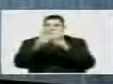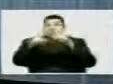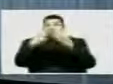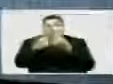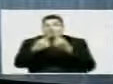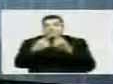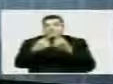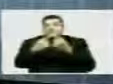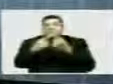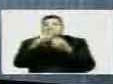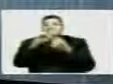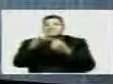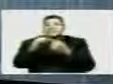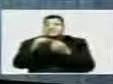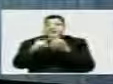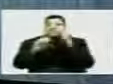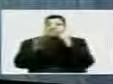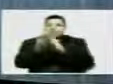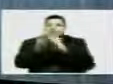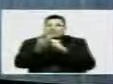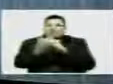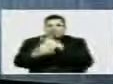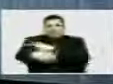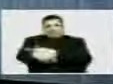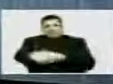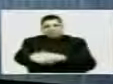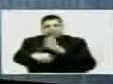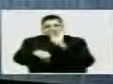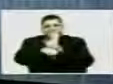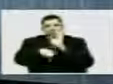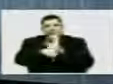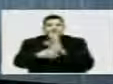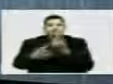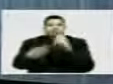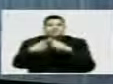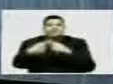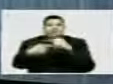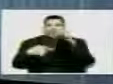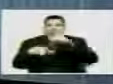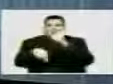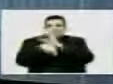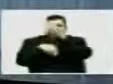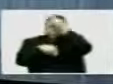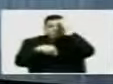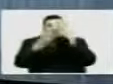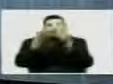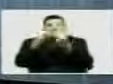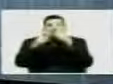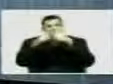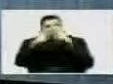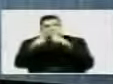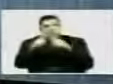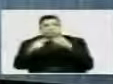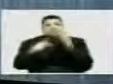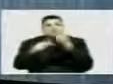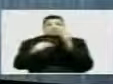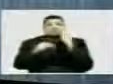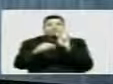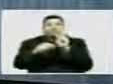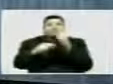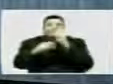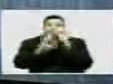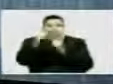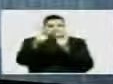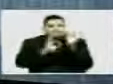mas secundária, diante da gravidade da situação do Estado do Amazonas no que diz respeito